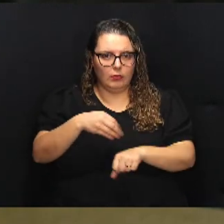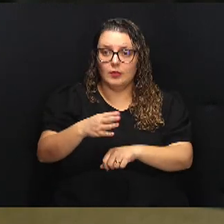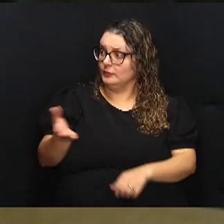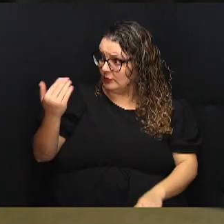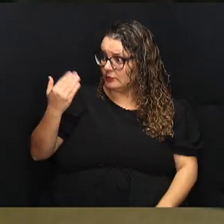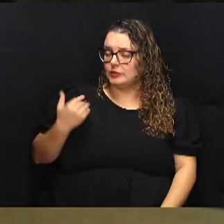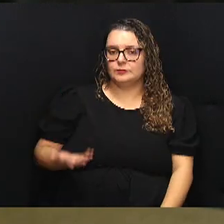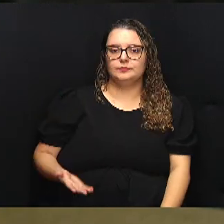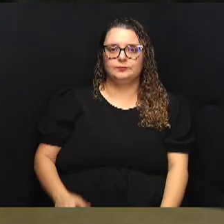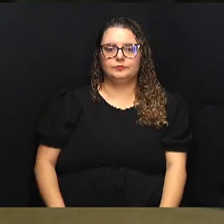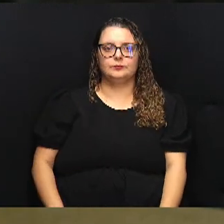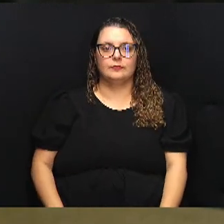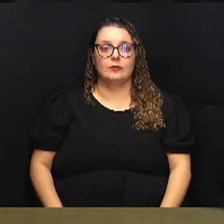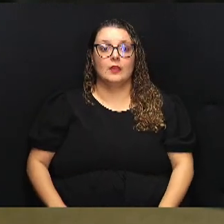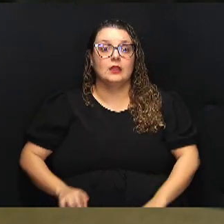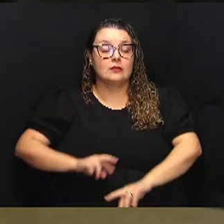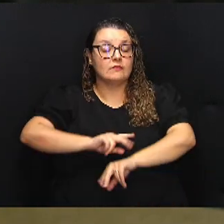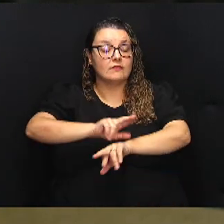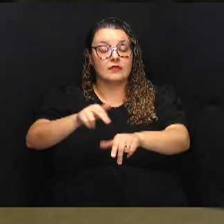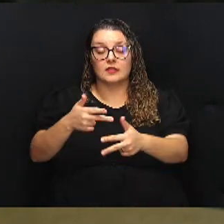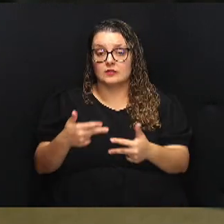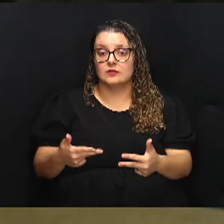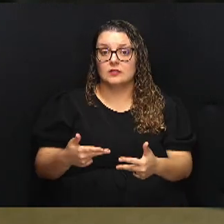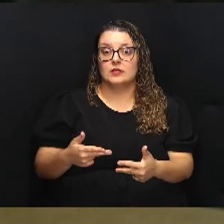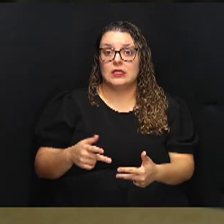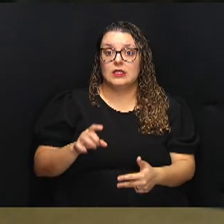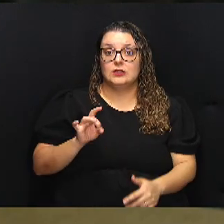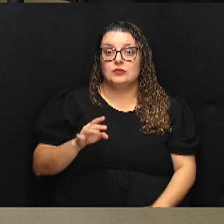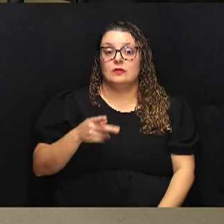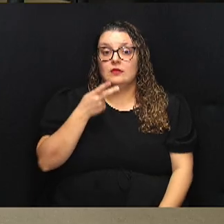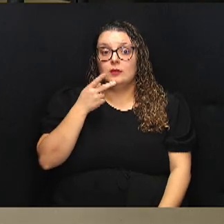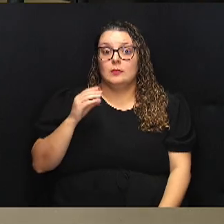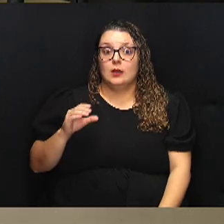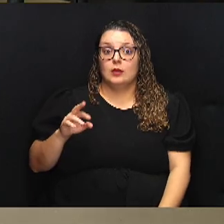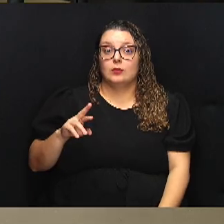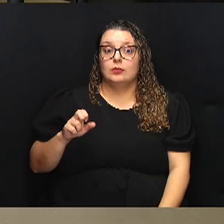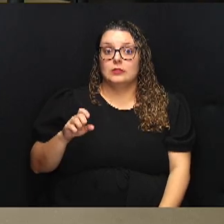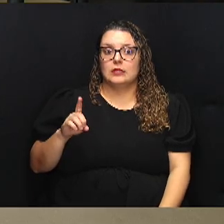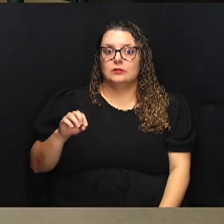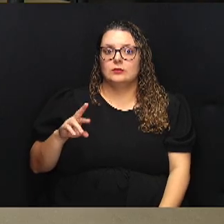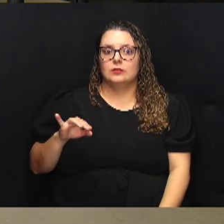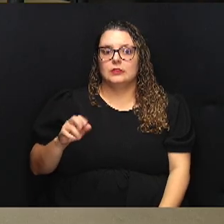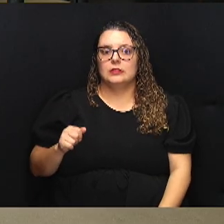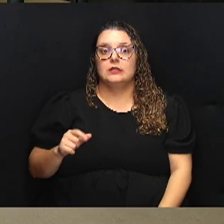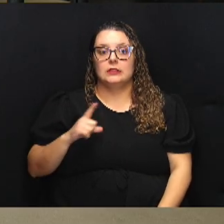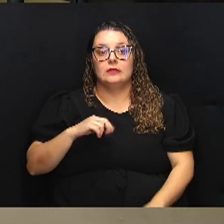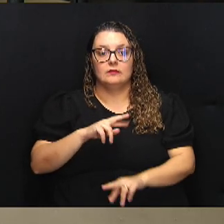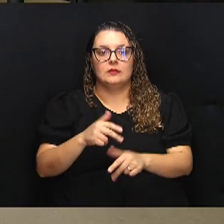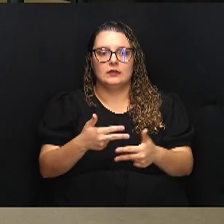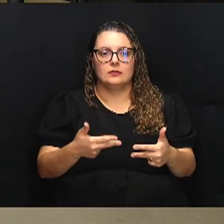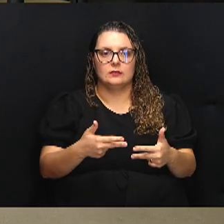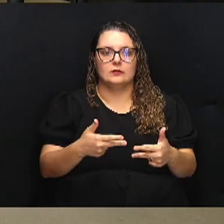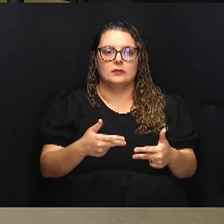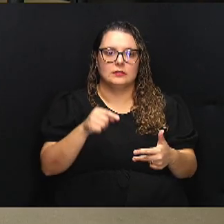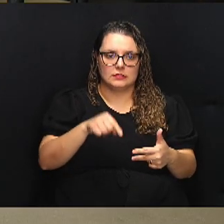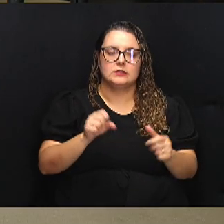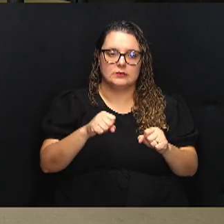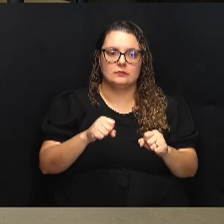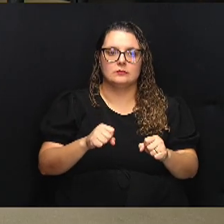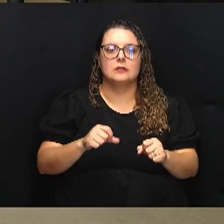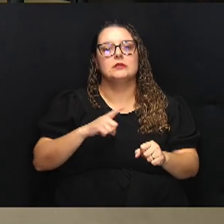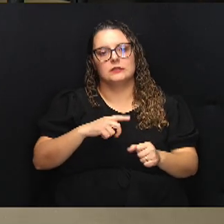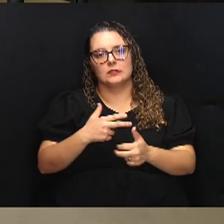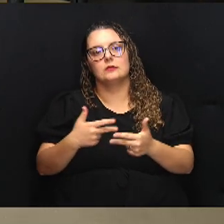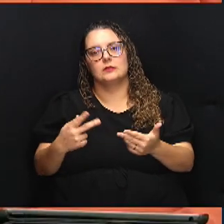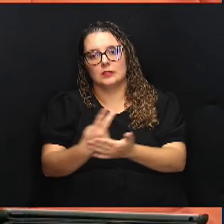internet ela tem tanta coisa, eu só faria uma leve curadoria. Aham. Então, tem muita coisa lá, tem muita coisa errada também. Sim, Só claro. toma muito cuidado